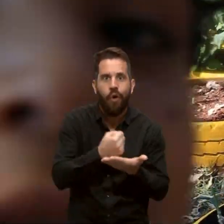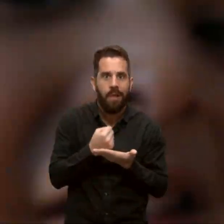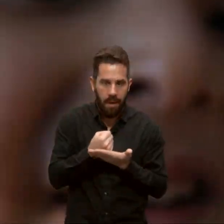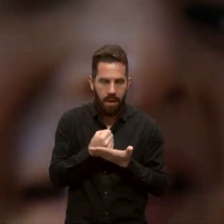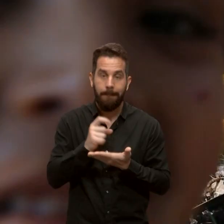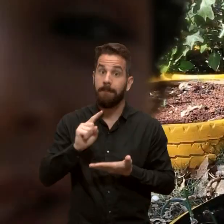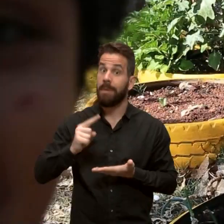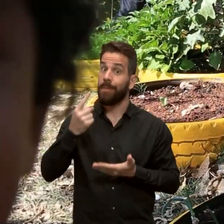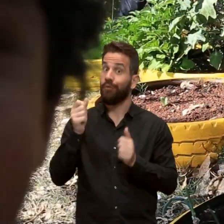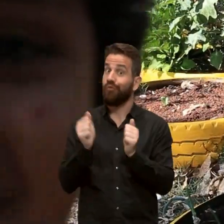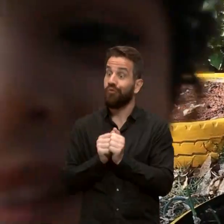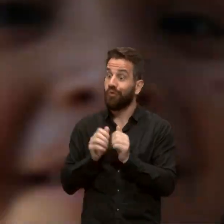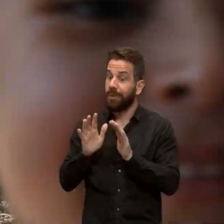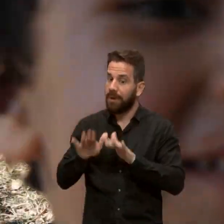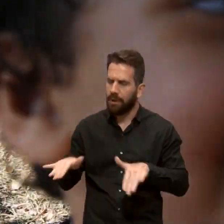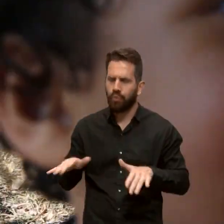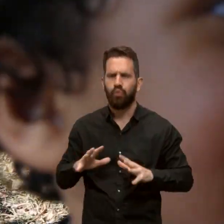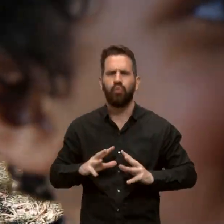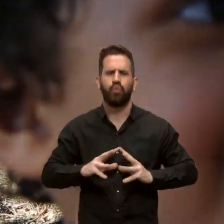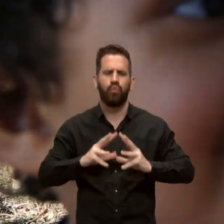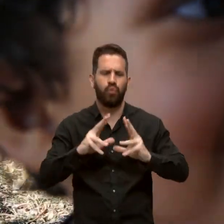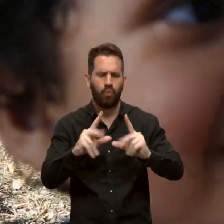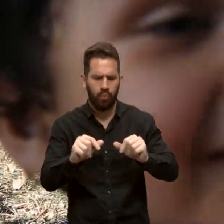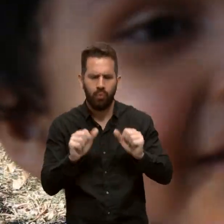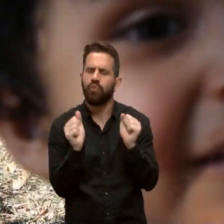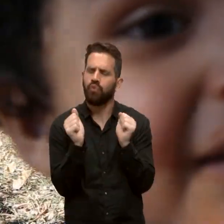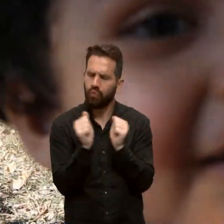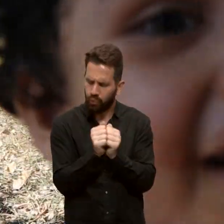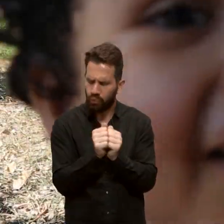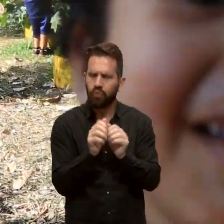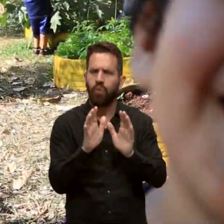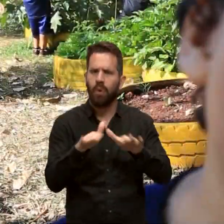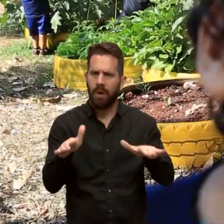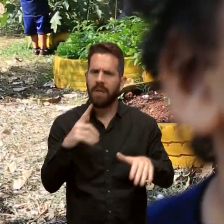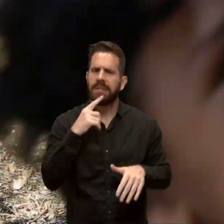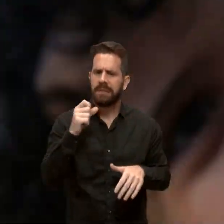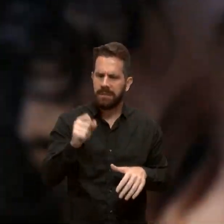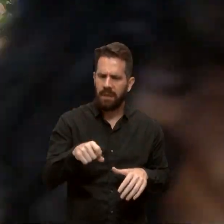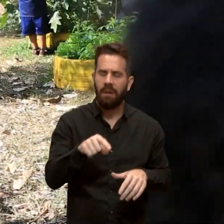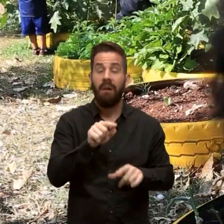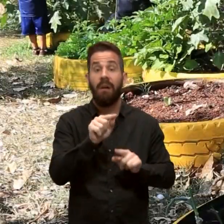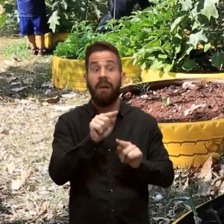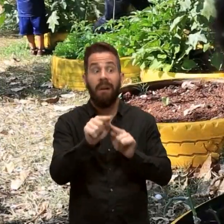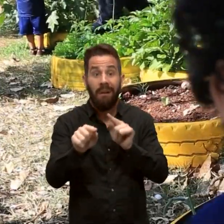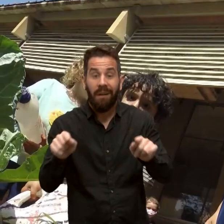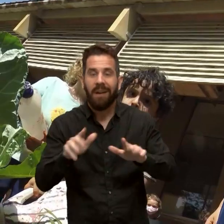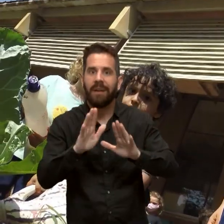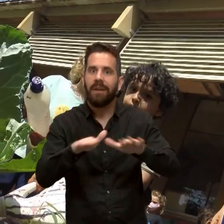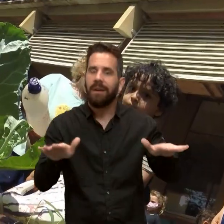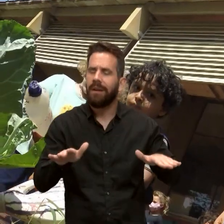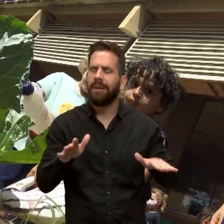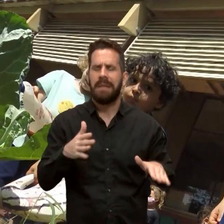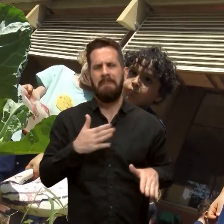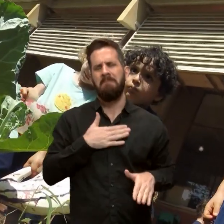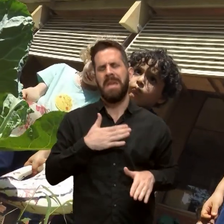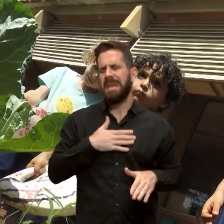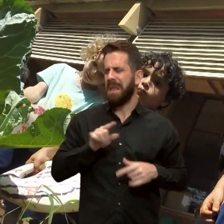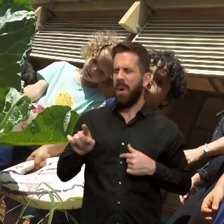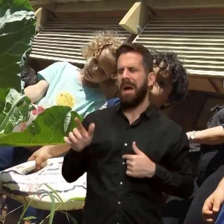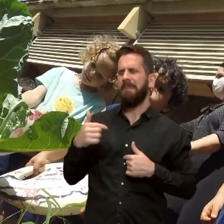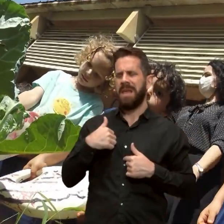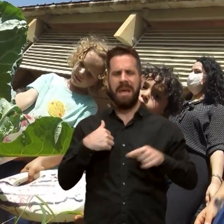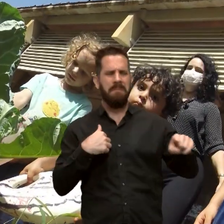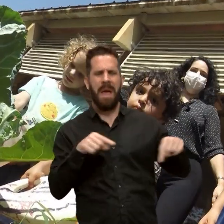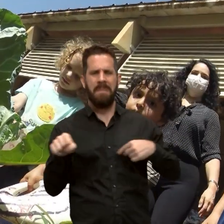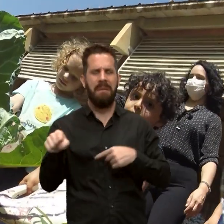as crianças, quase todas a gente faz com as crianças. E eles têm aquela importância, eles têm tanta vontade que eles falam, é minha vez, outro fala, é minha vez,